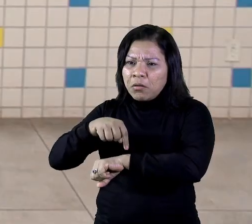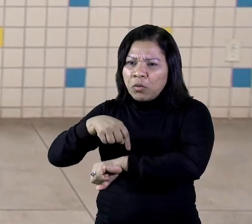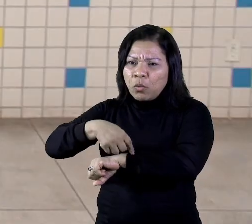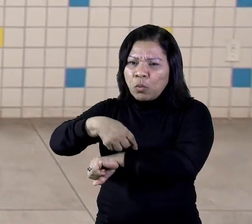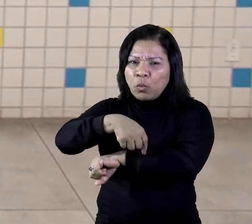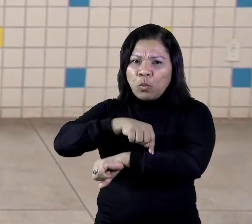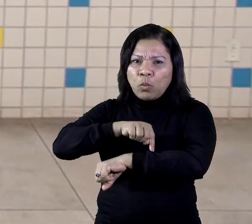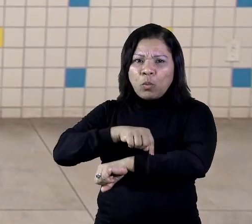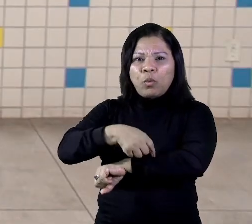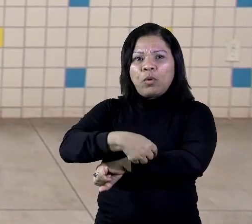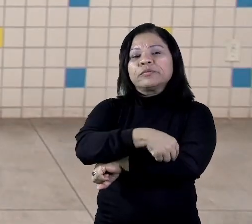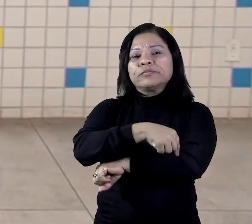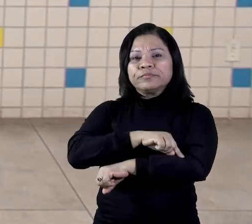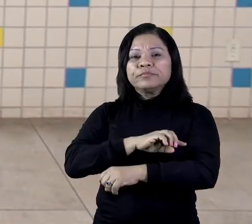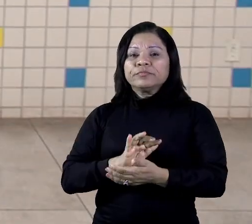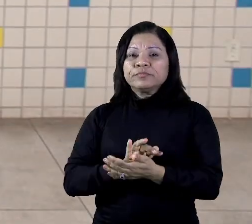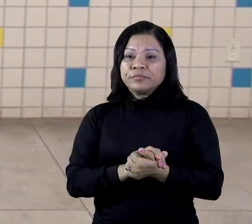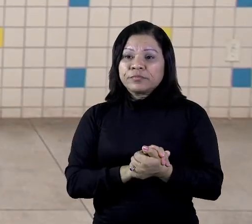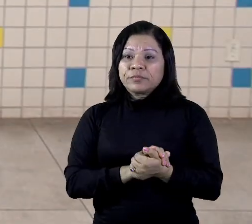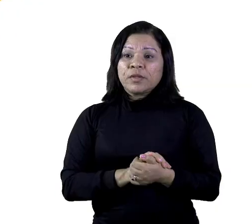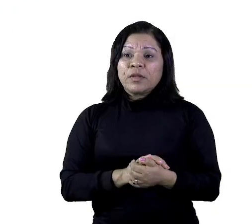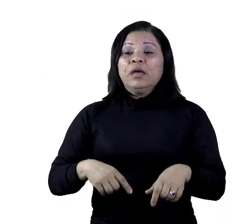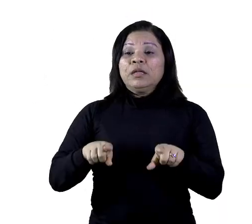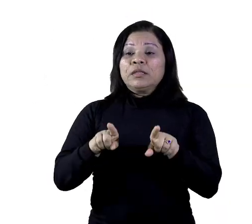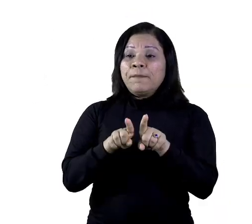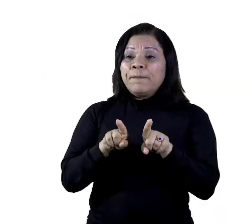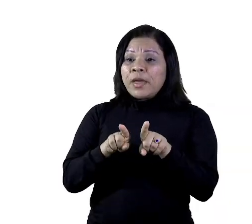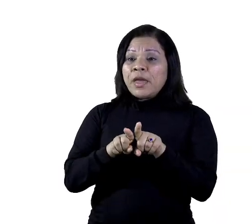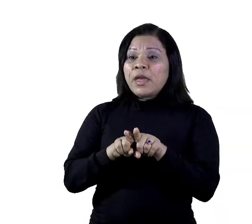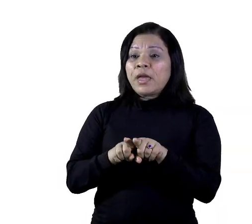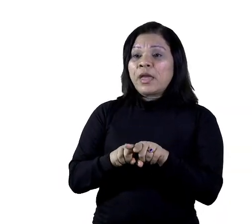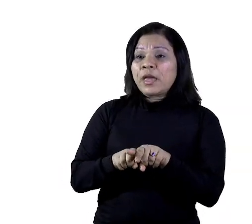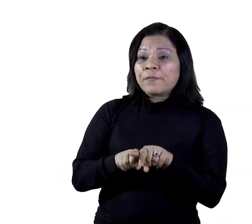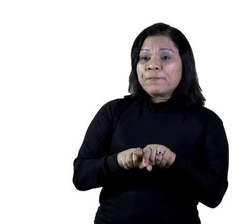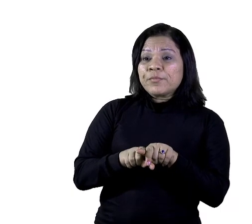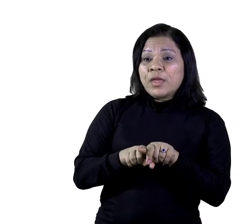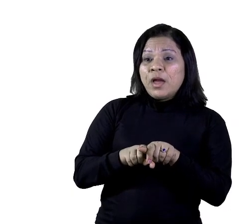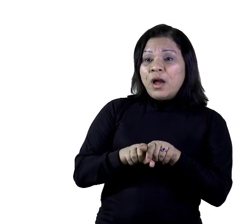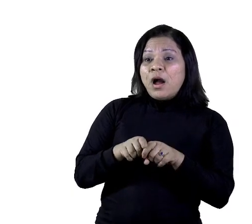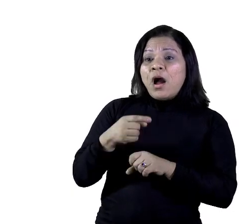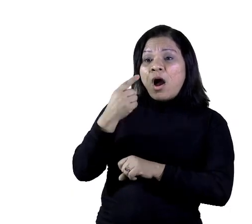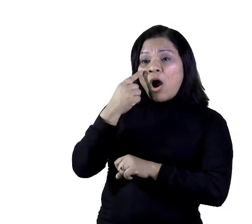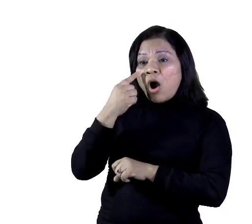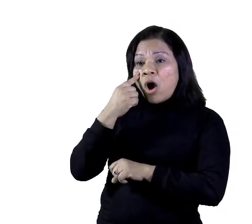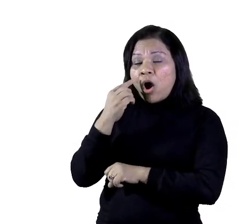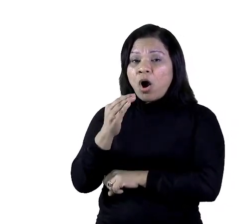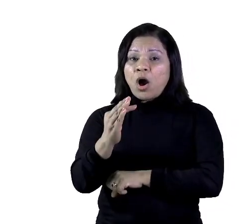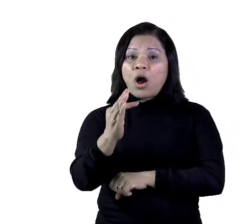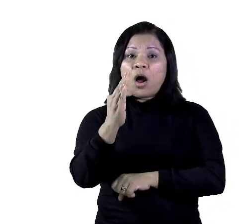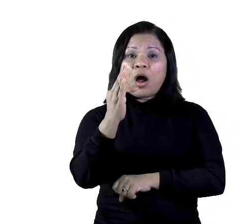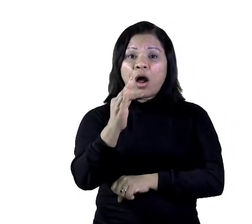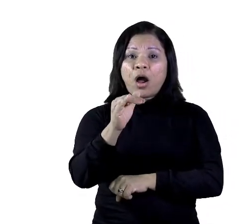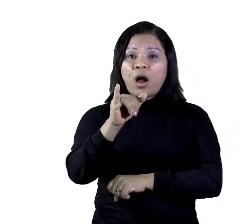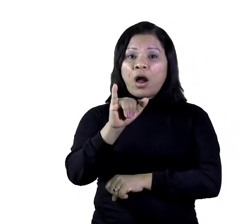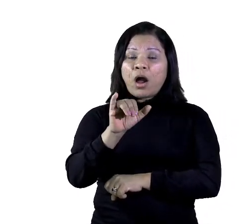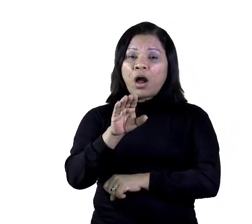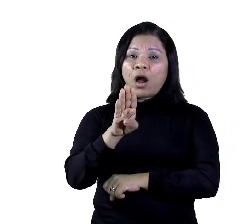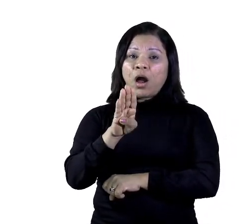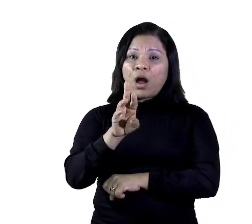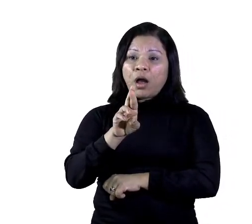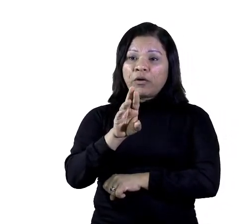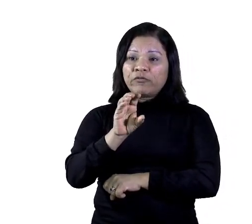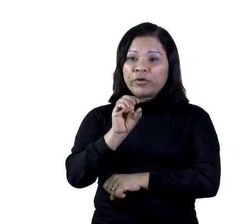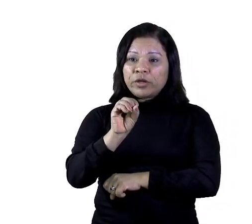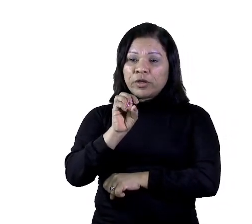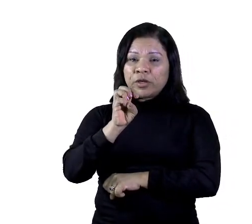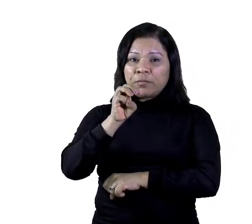Nós temos por último então a fibromialgia. Fibromialgia caracteriza, olha as fotos ali, por aquela dor numa